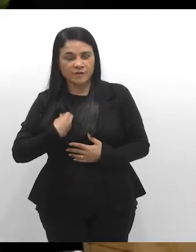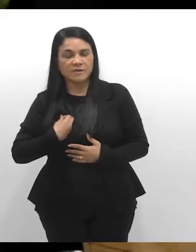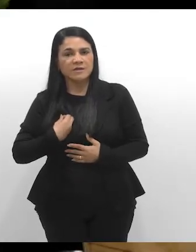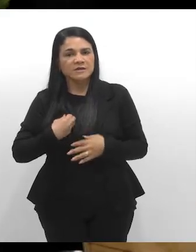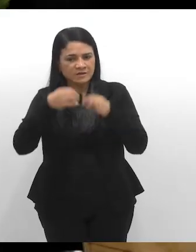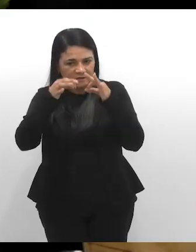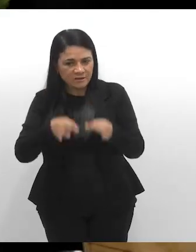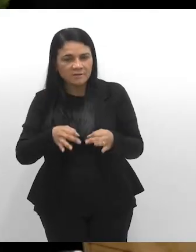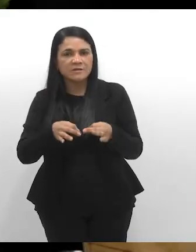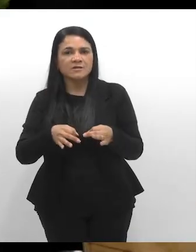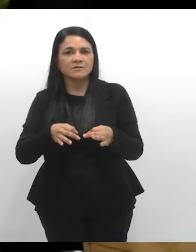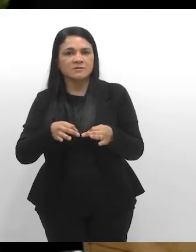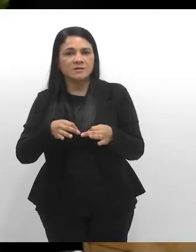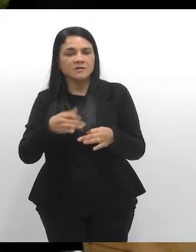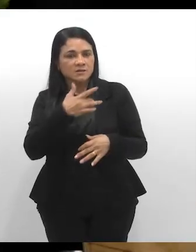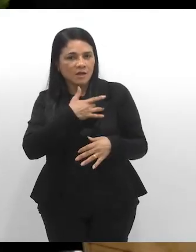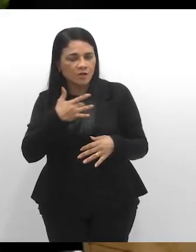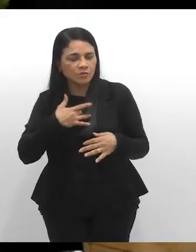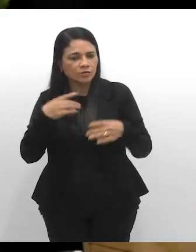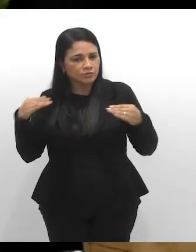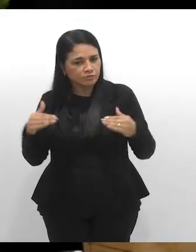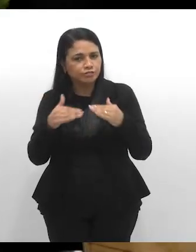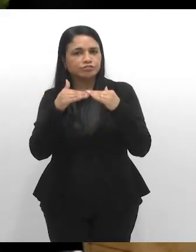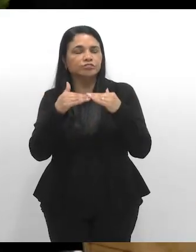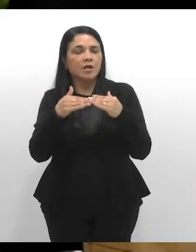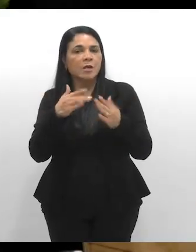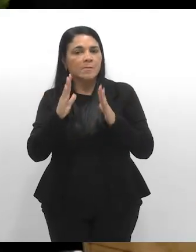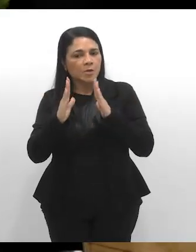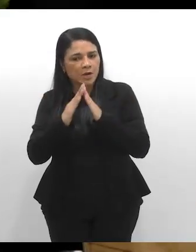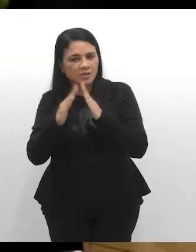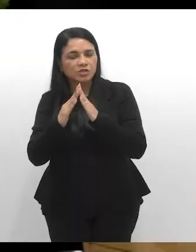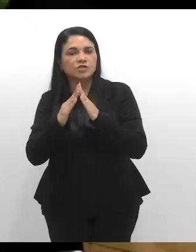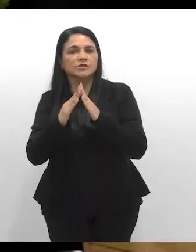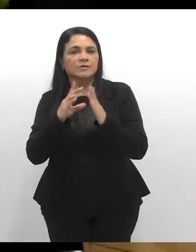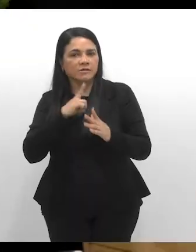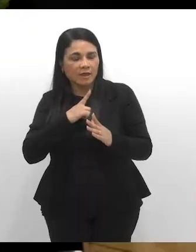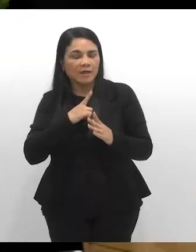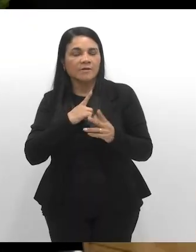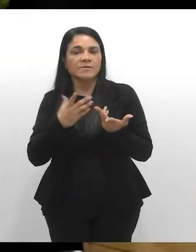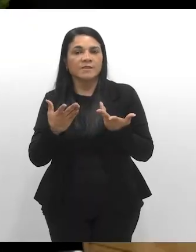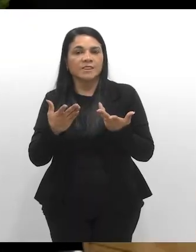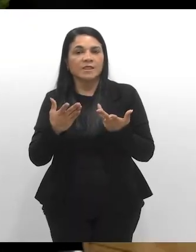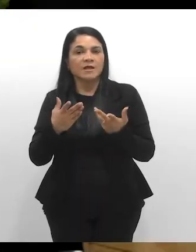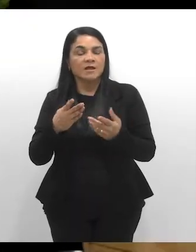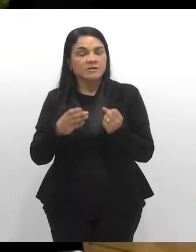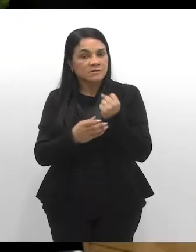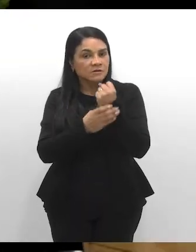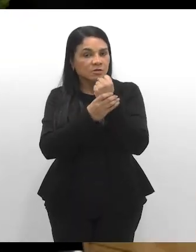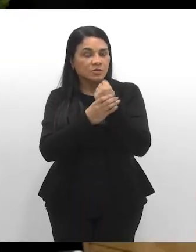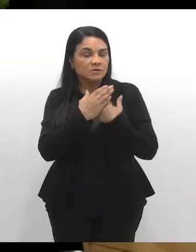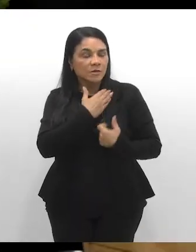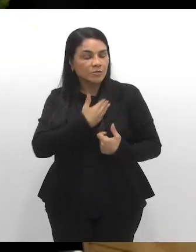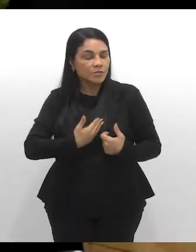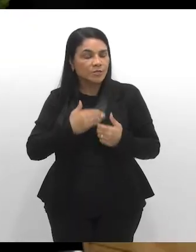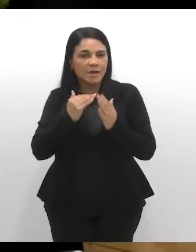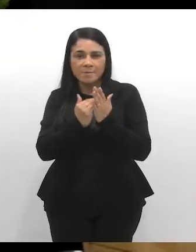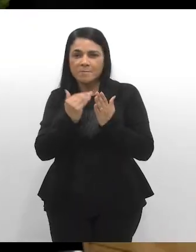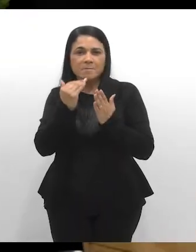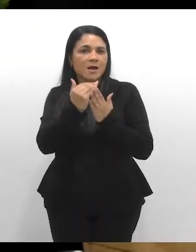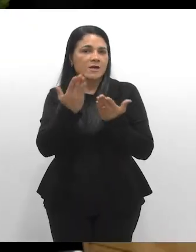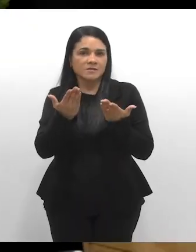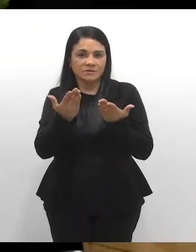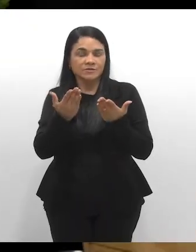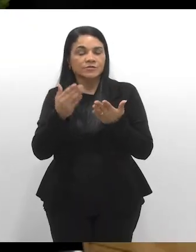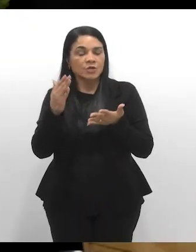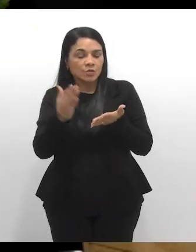que ela possa ter certeza que vai ter a saúde adequada, que vai ter moradia adequada. A segurança pública ela é muito